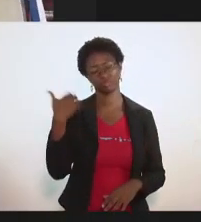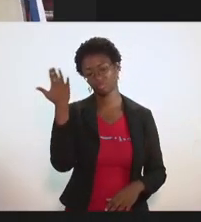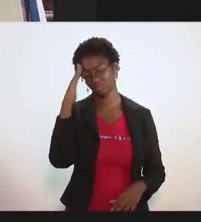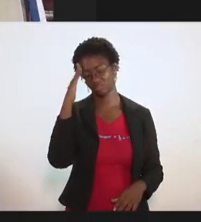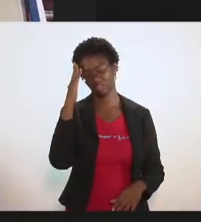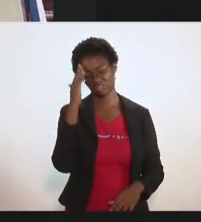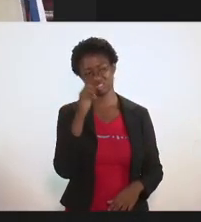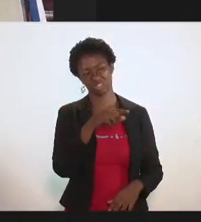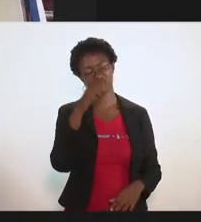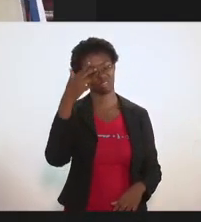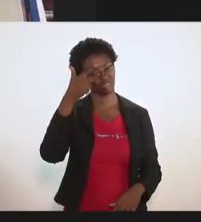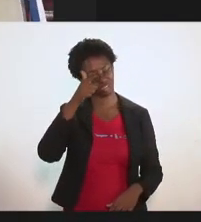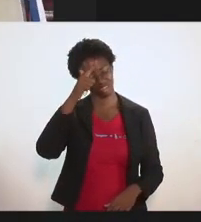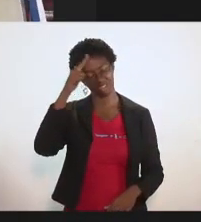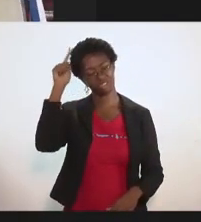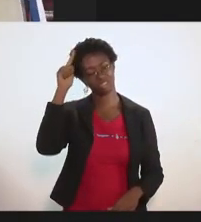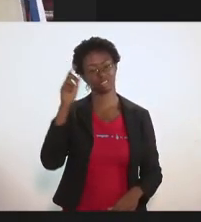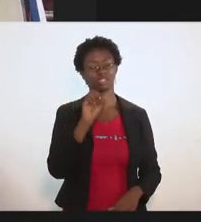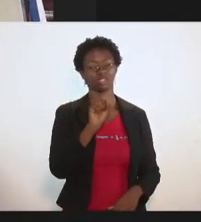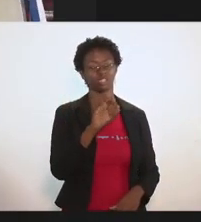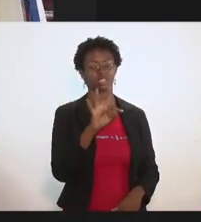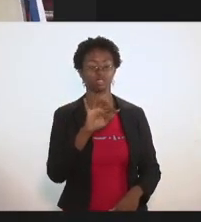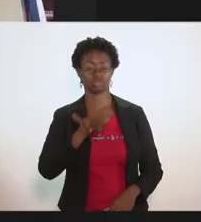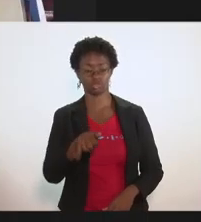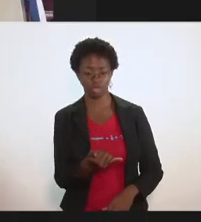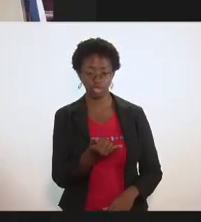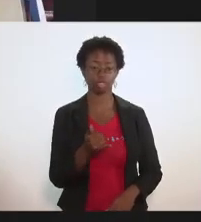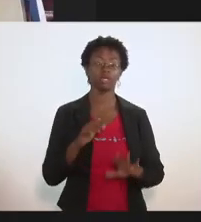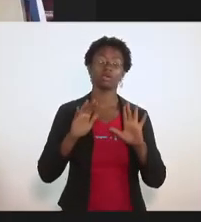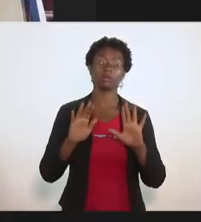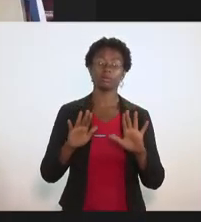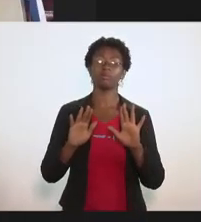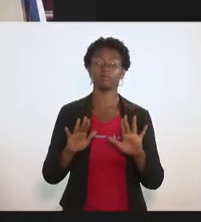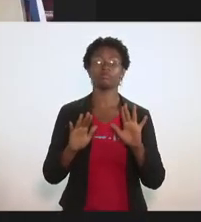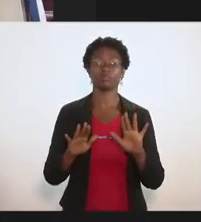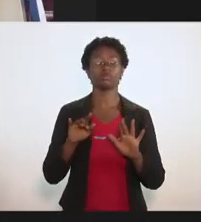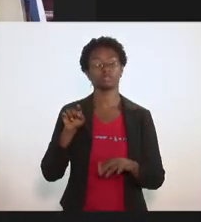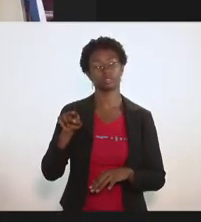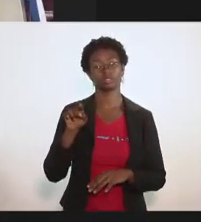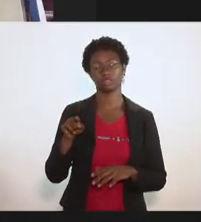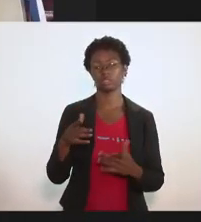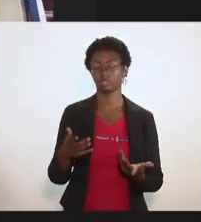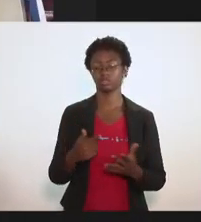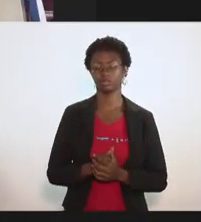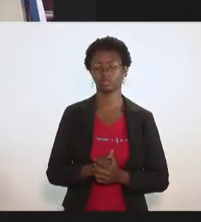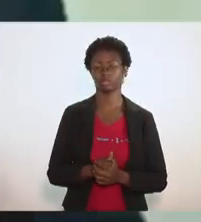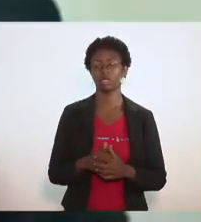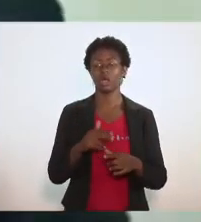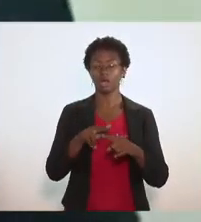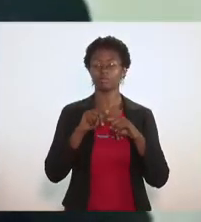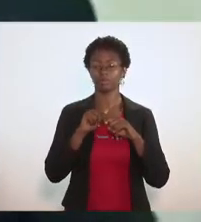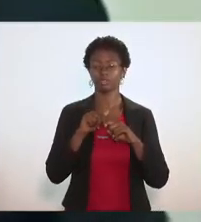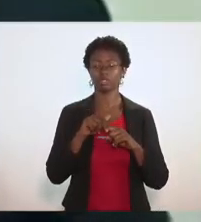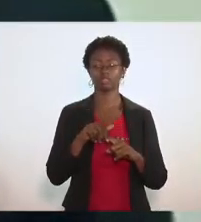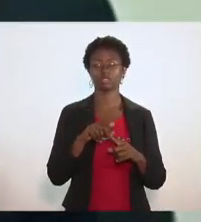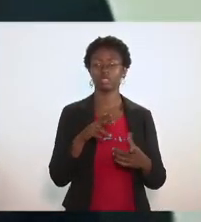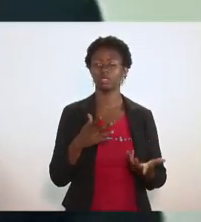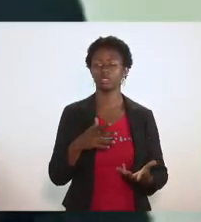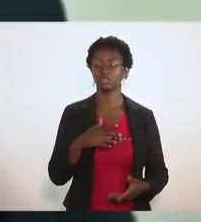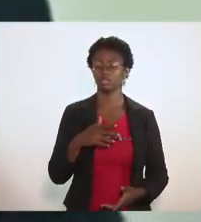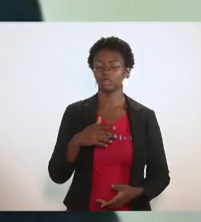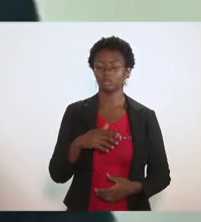onerosa. Apesar do tema ser igual, a disposição completa é diferente. Uma é não onerosa, a outra